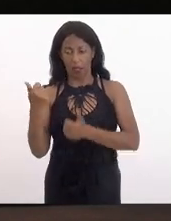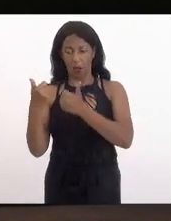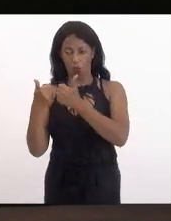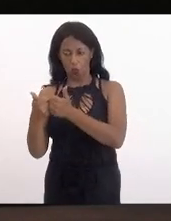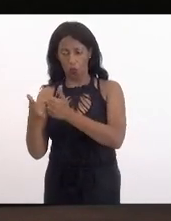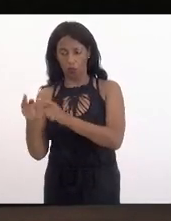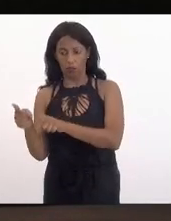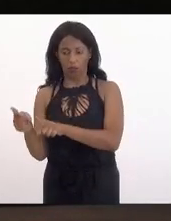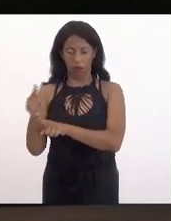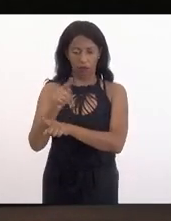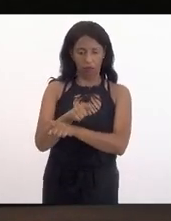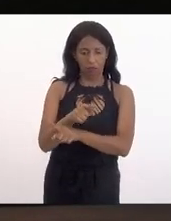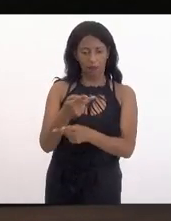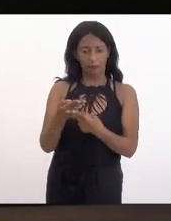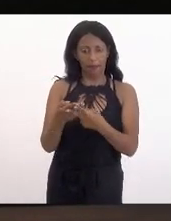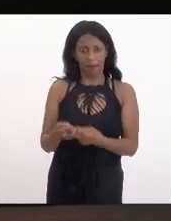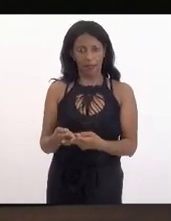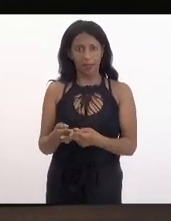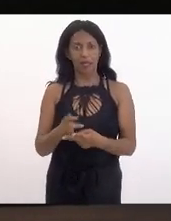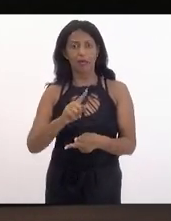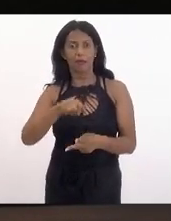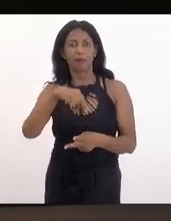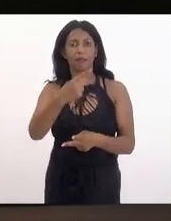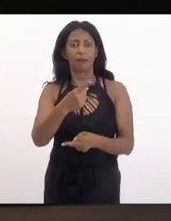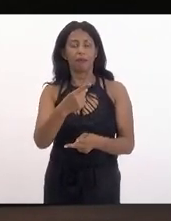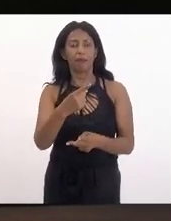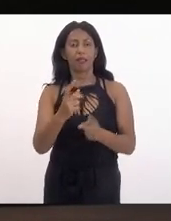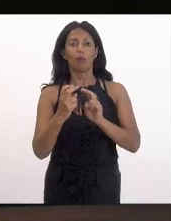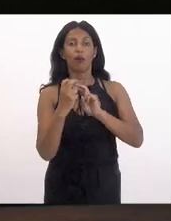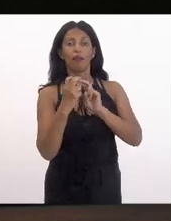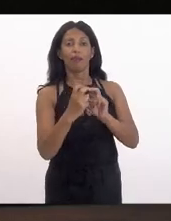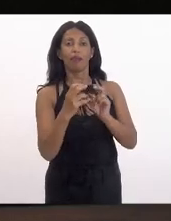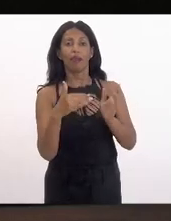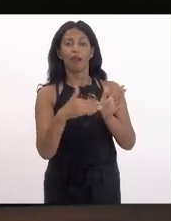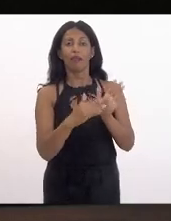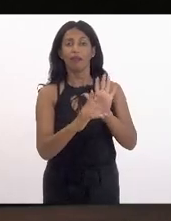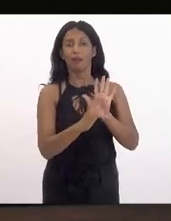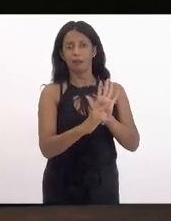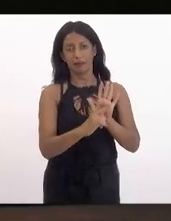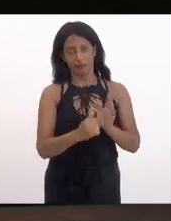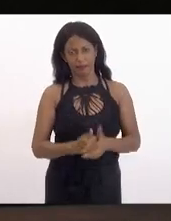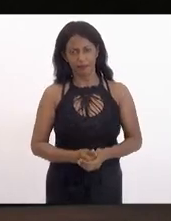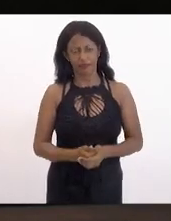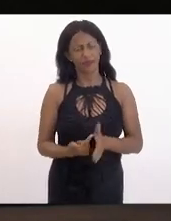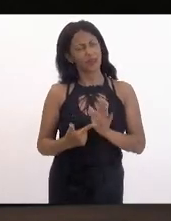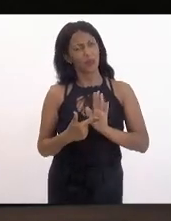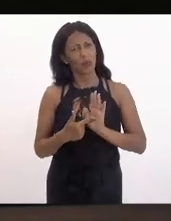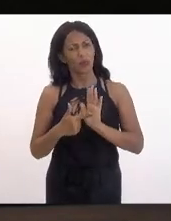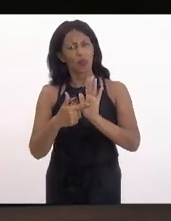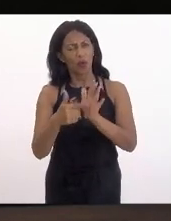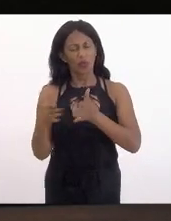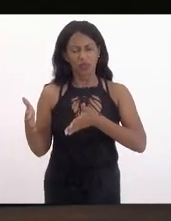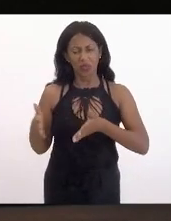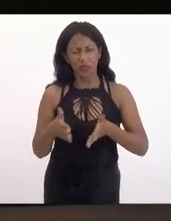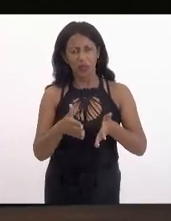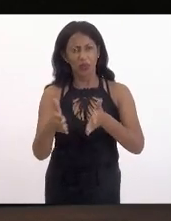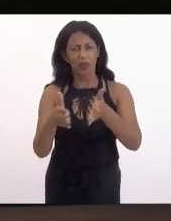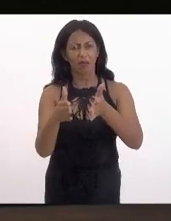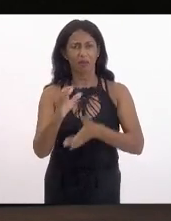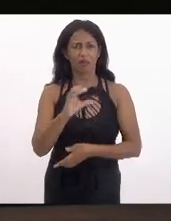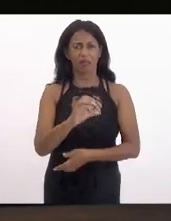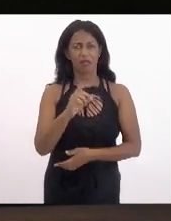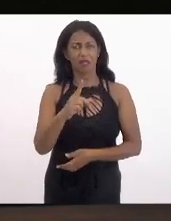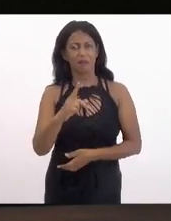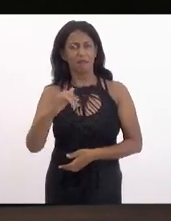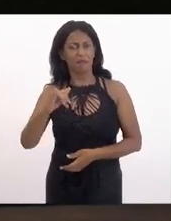condução até paciência para depois pegar o trem para chegar no centro da cidade Então mostra que o caminho da nossa CPI